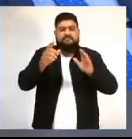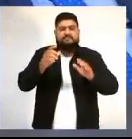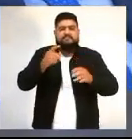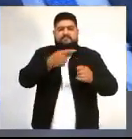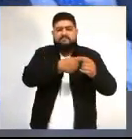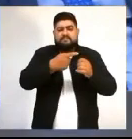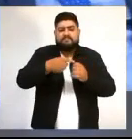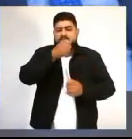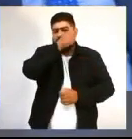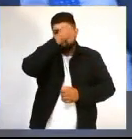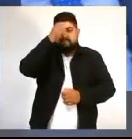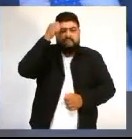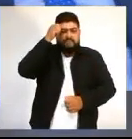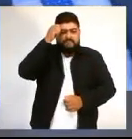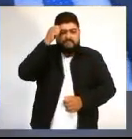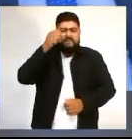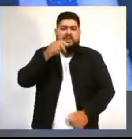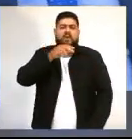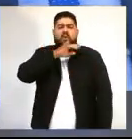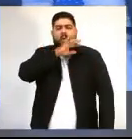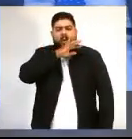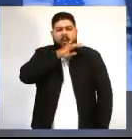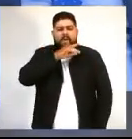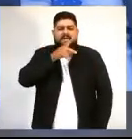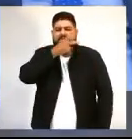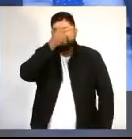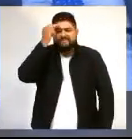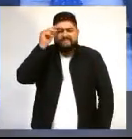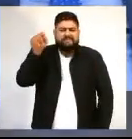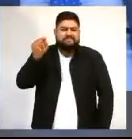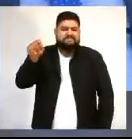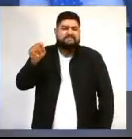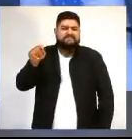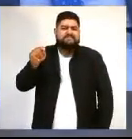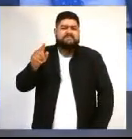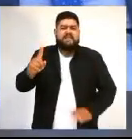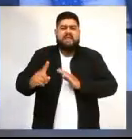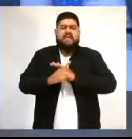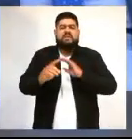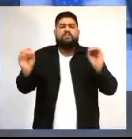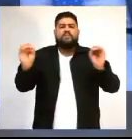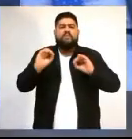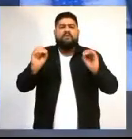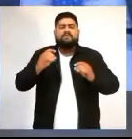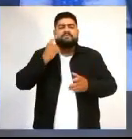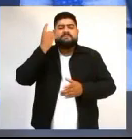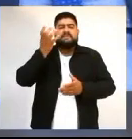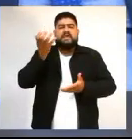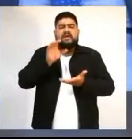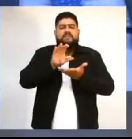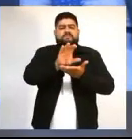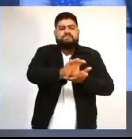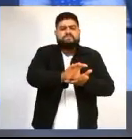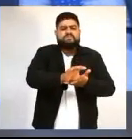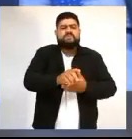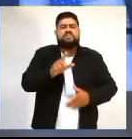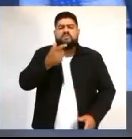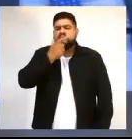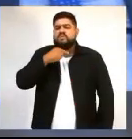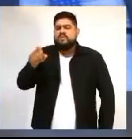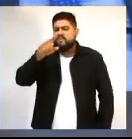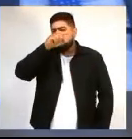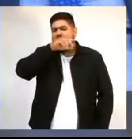o prefeito ruim, prefeito que não atende ninguém, deputado quer colocar recurso lá, ô cabra